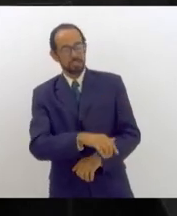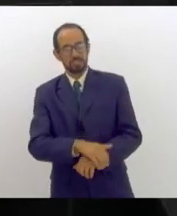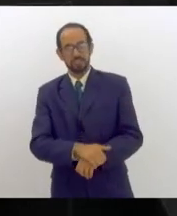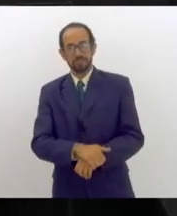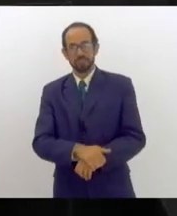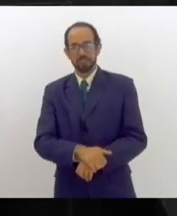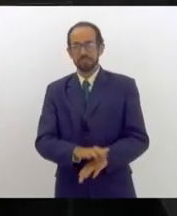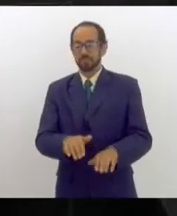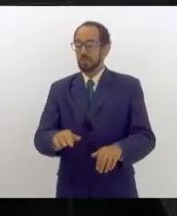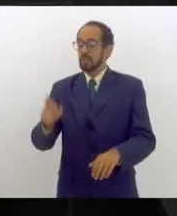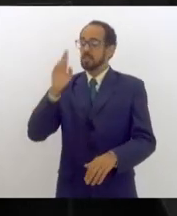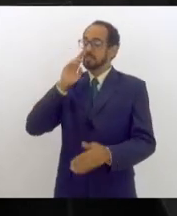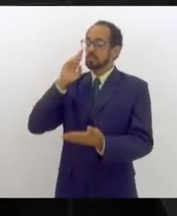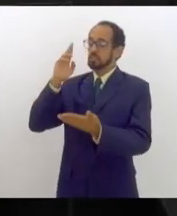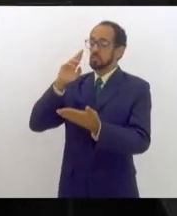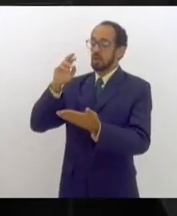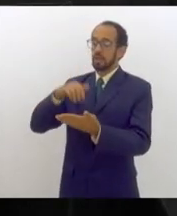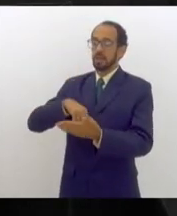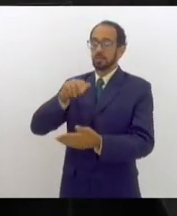senhora presidente